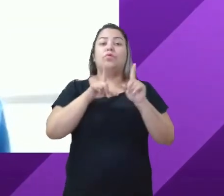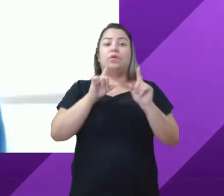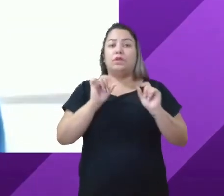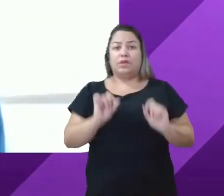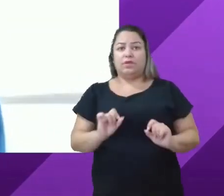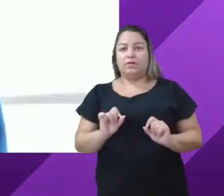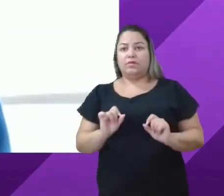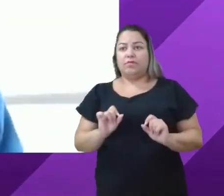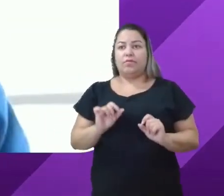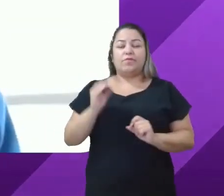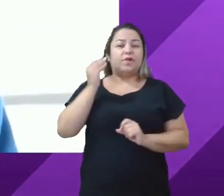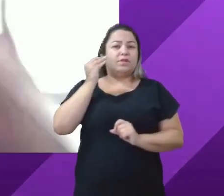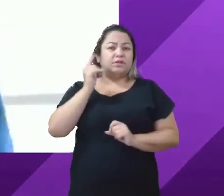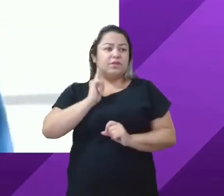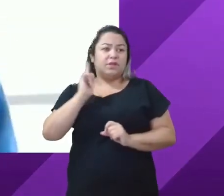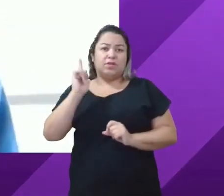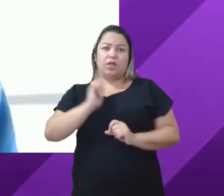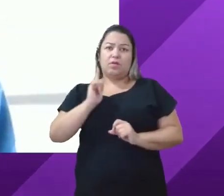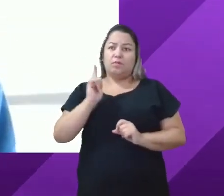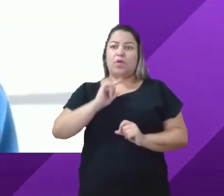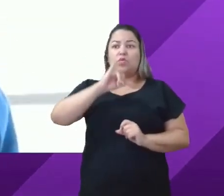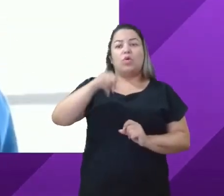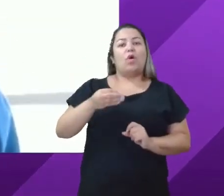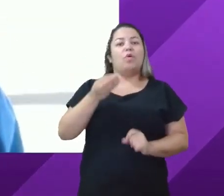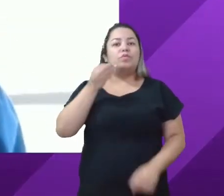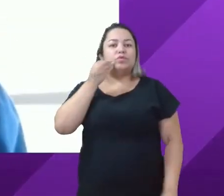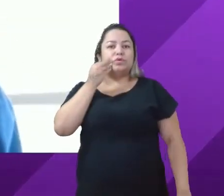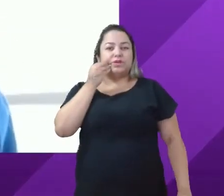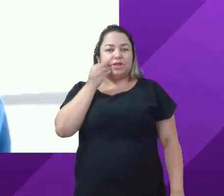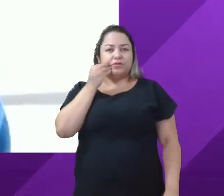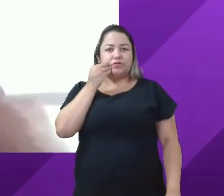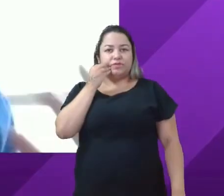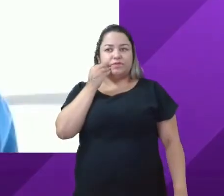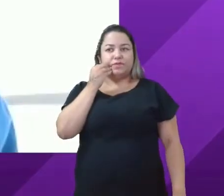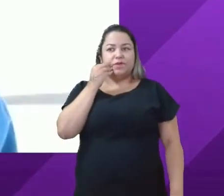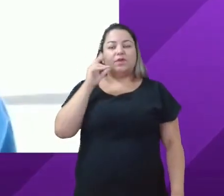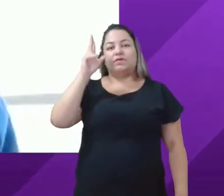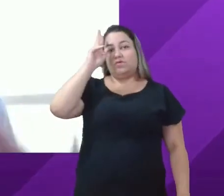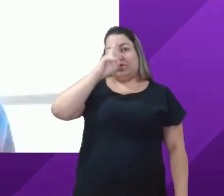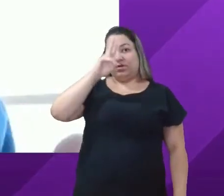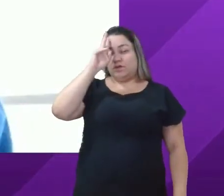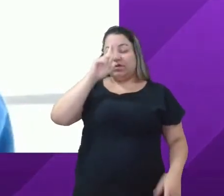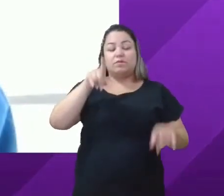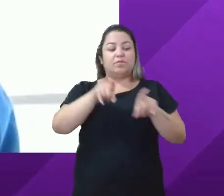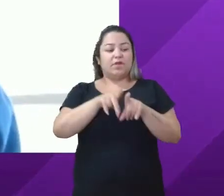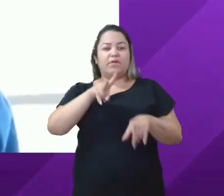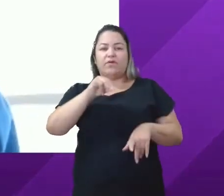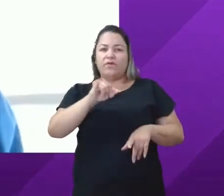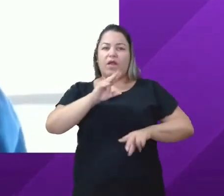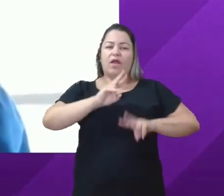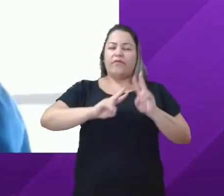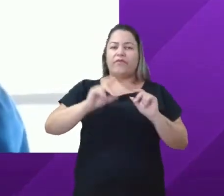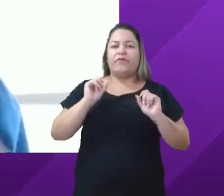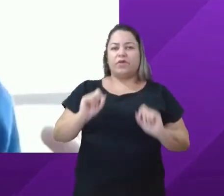vão tendo muito menos oportunidades, né, e historicamente a gente vai olhando como